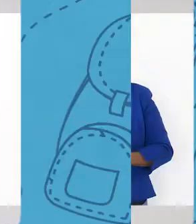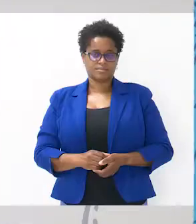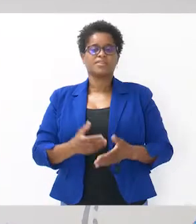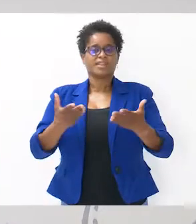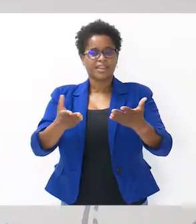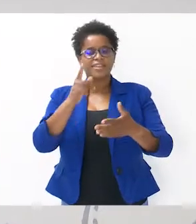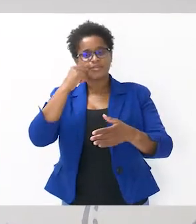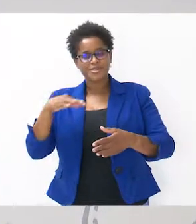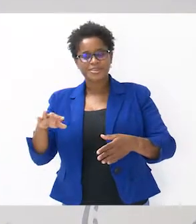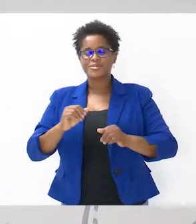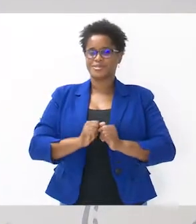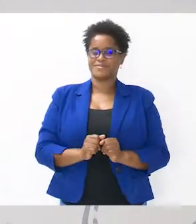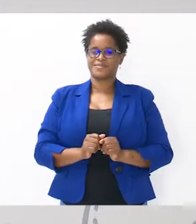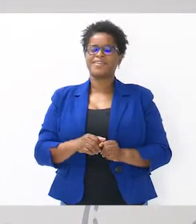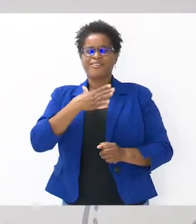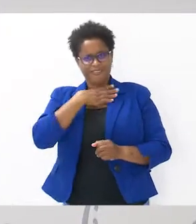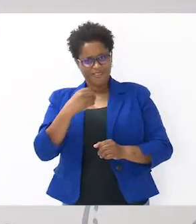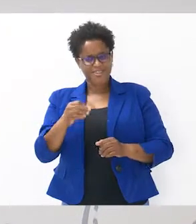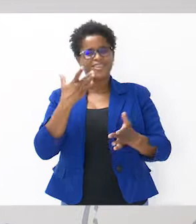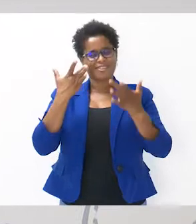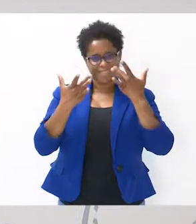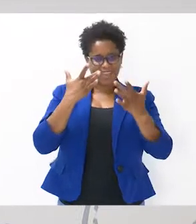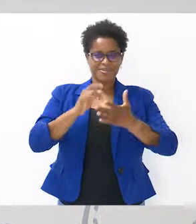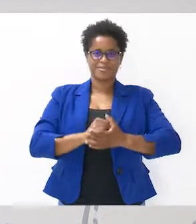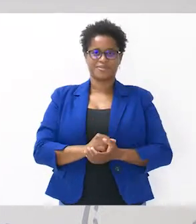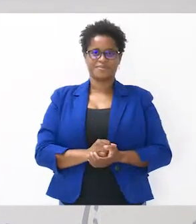E aí, meninos? Gostaram do teatro?